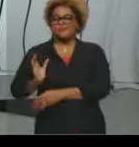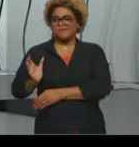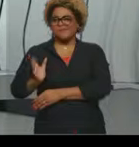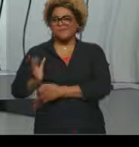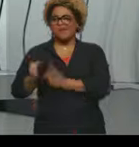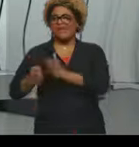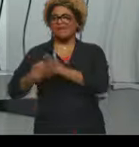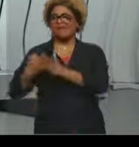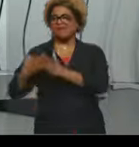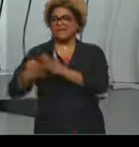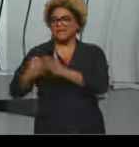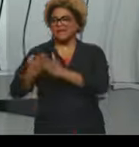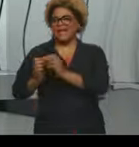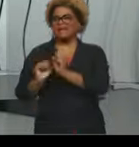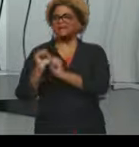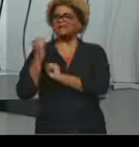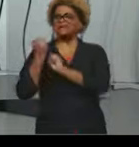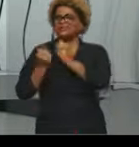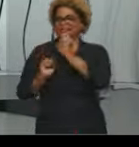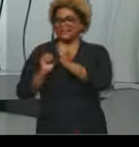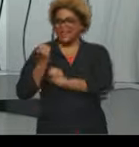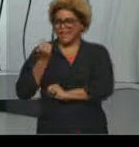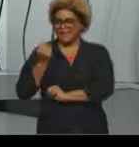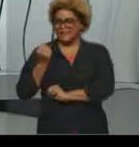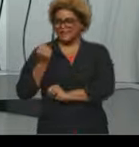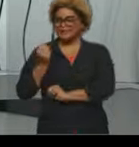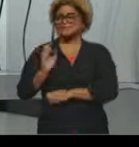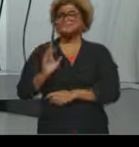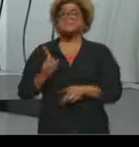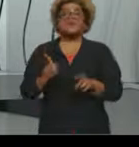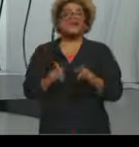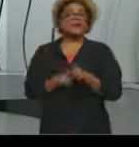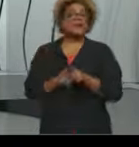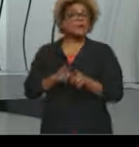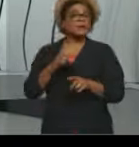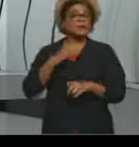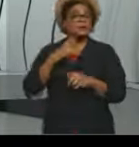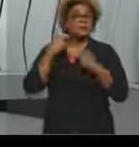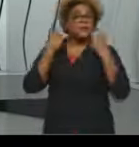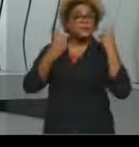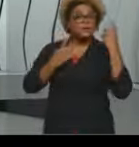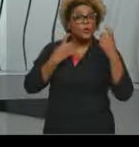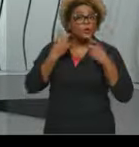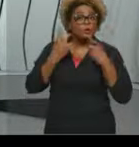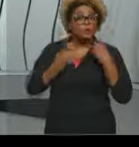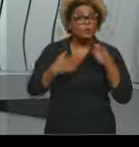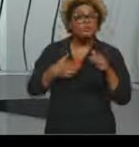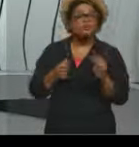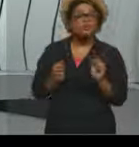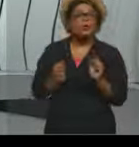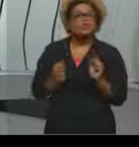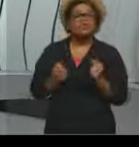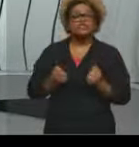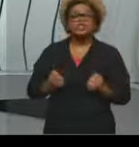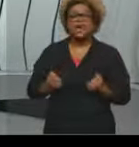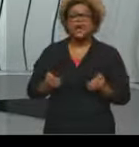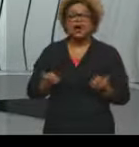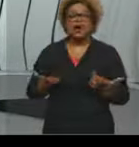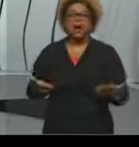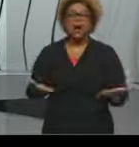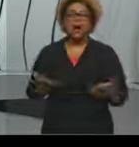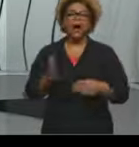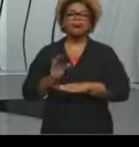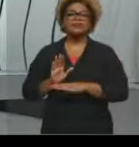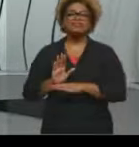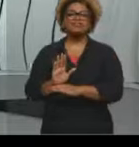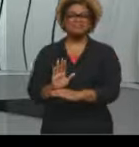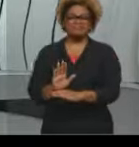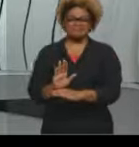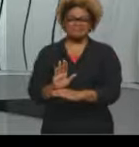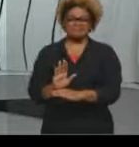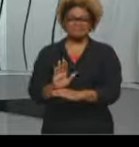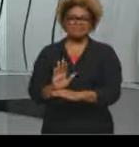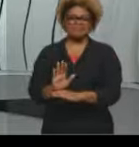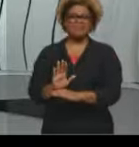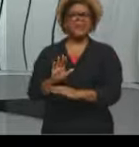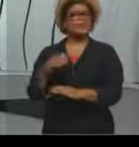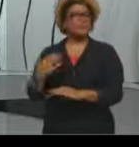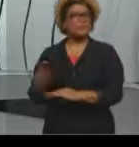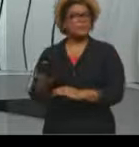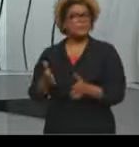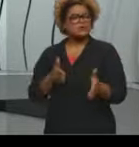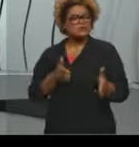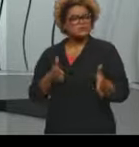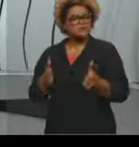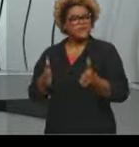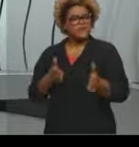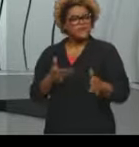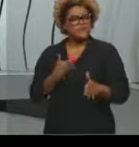industriais, há aí uma preocupação grande também de atender a esses grupos. Então, a gente entende que nesse período varguista